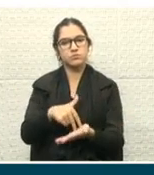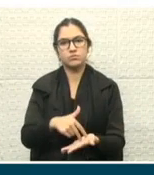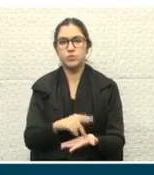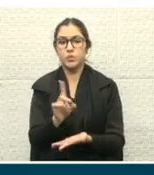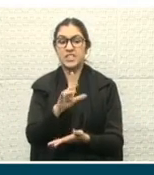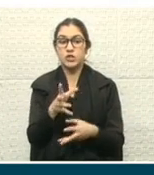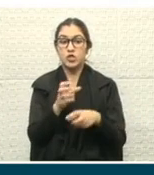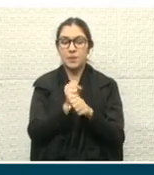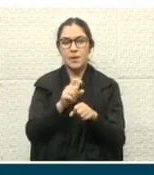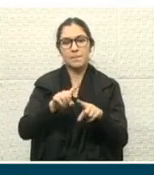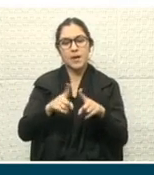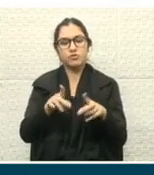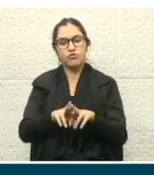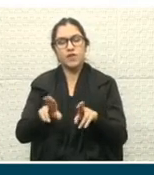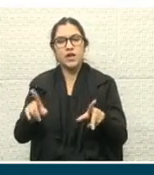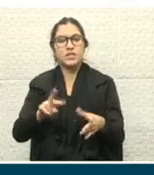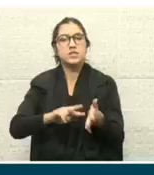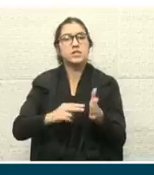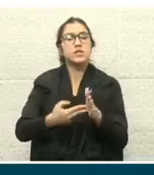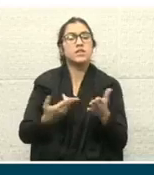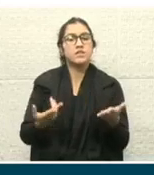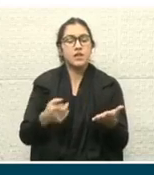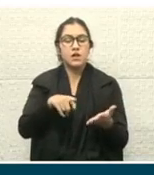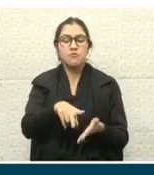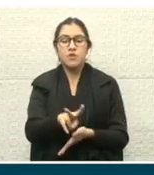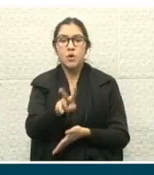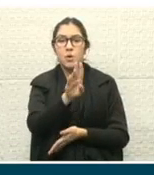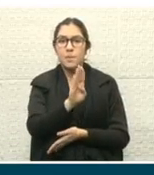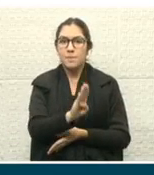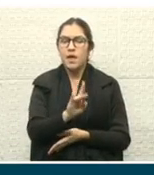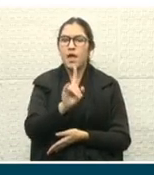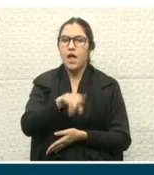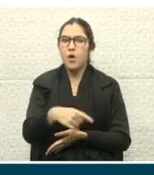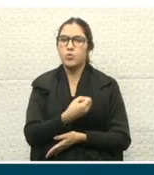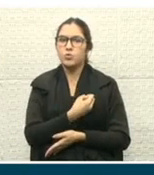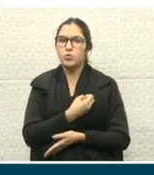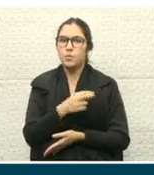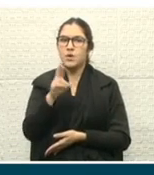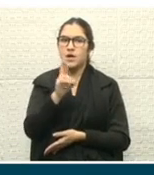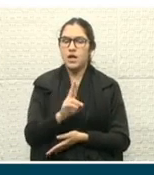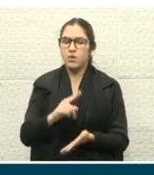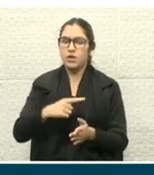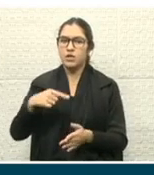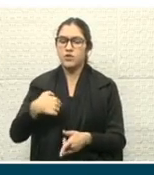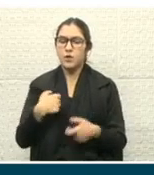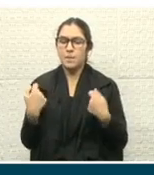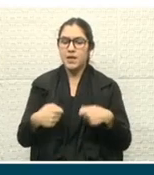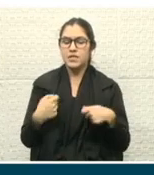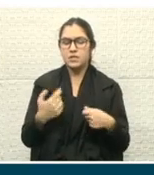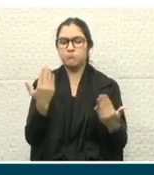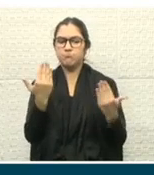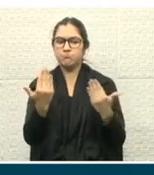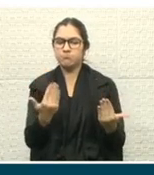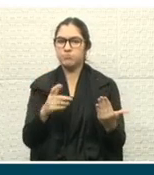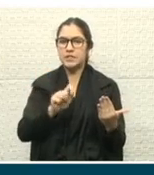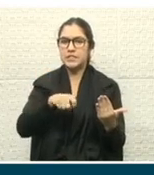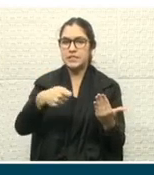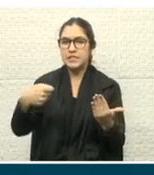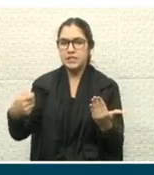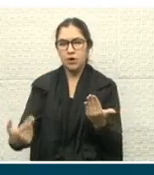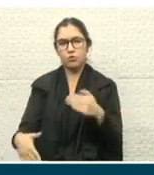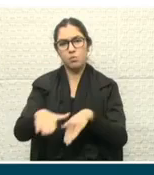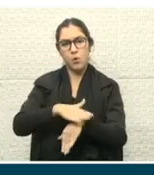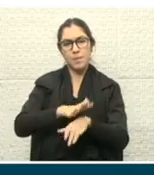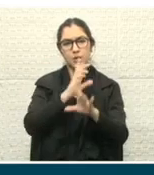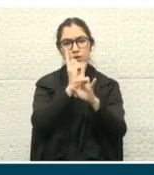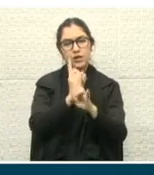da soma, mas da diferença, quer dizer que esse valor b ele é um número real negativo. Eu preciso considerar esse sinal no momento